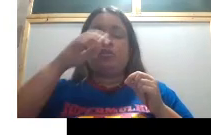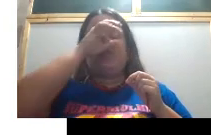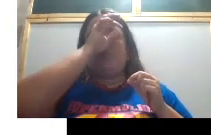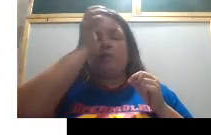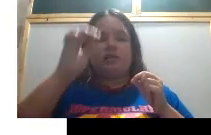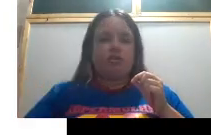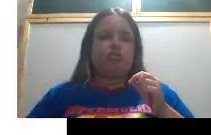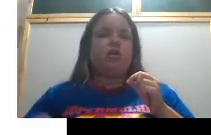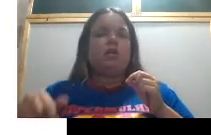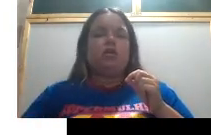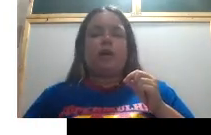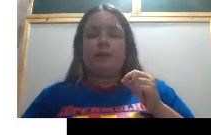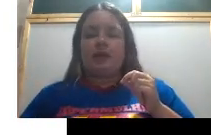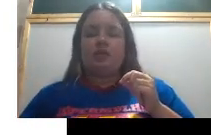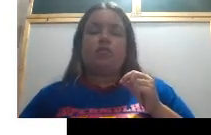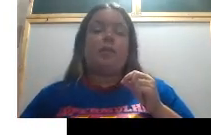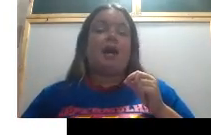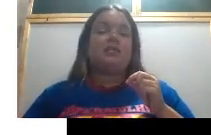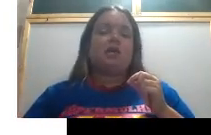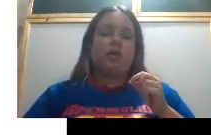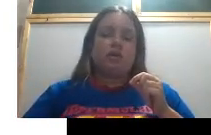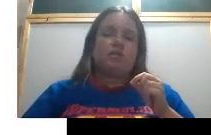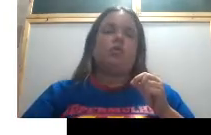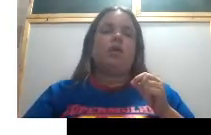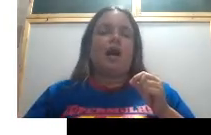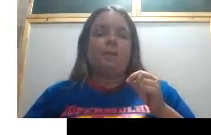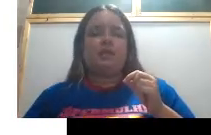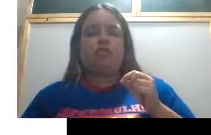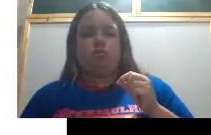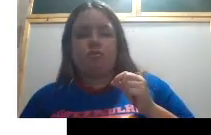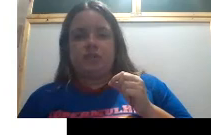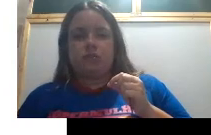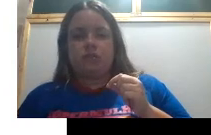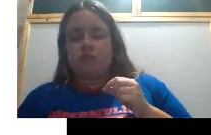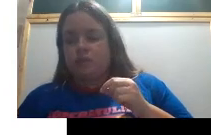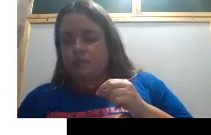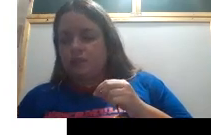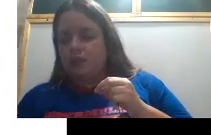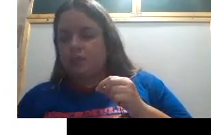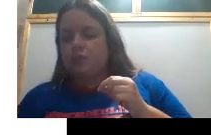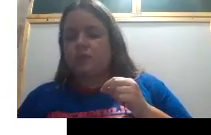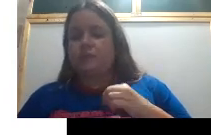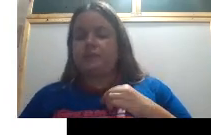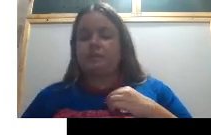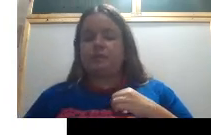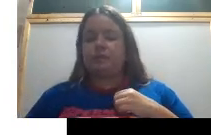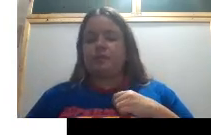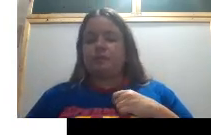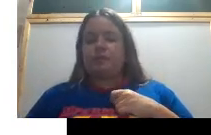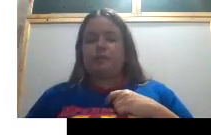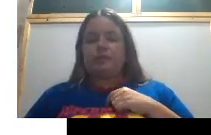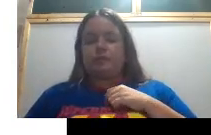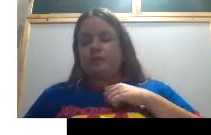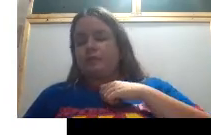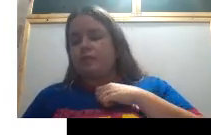caderno estão disponíveis do aplicativo mas a correção apenas no vídeo Tá certo